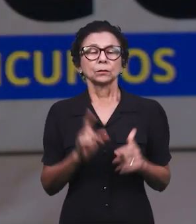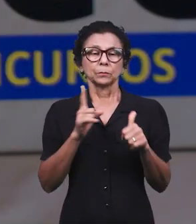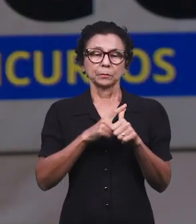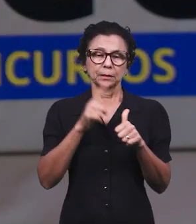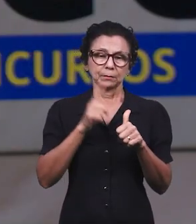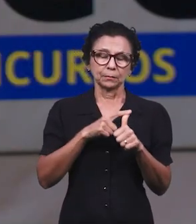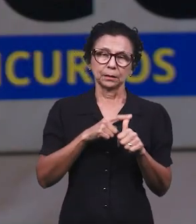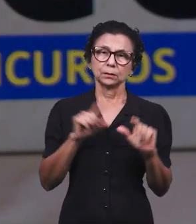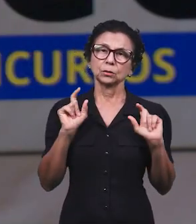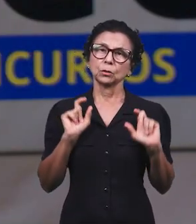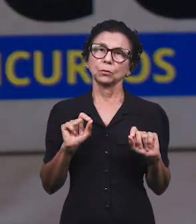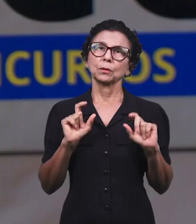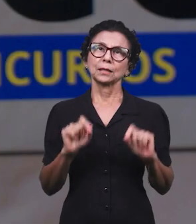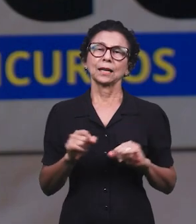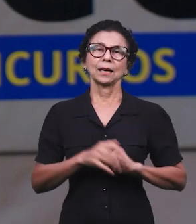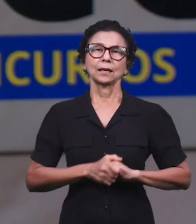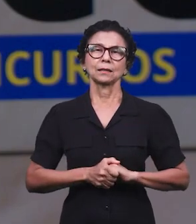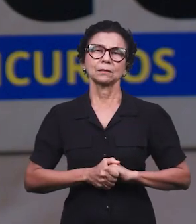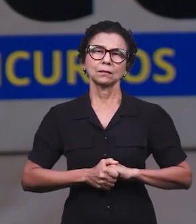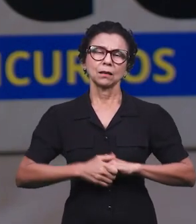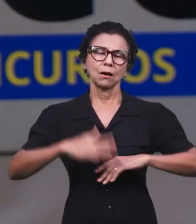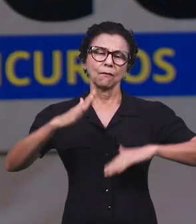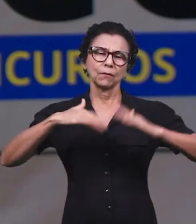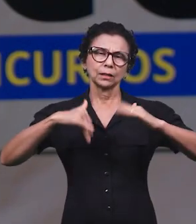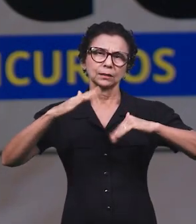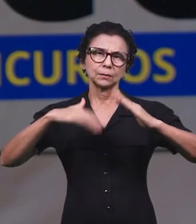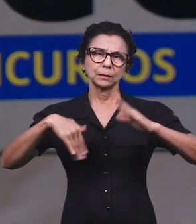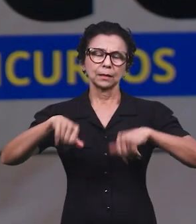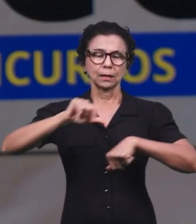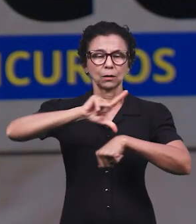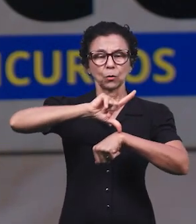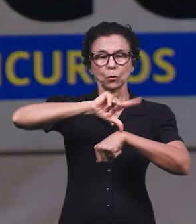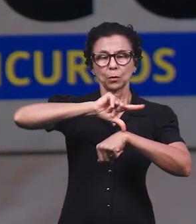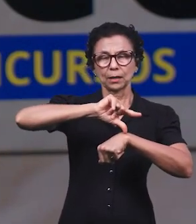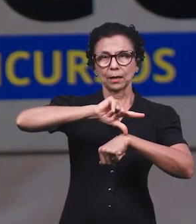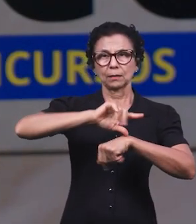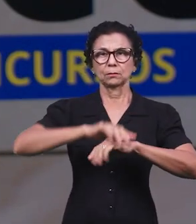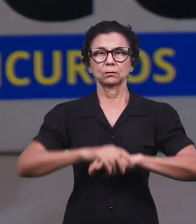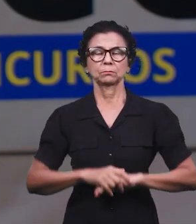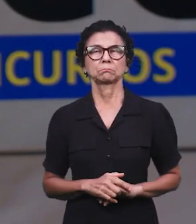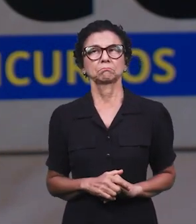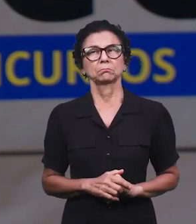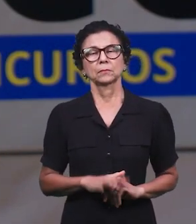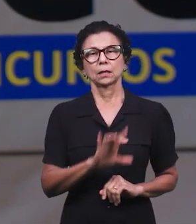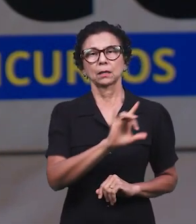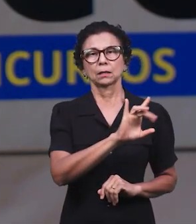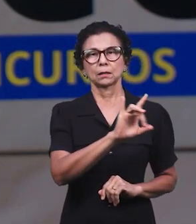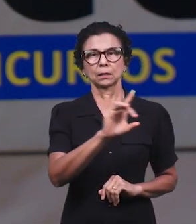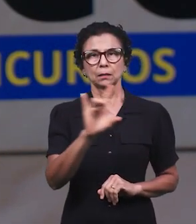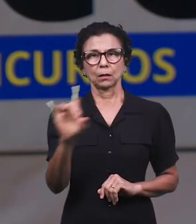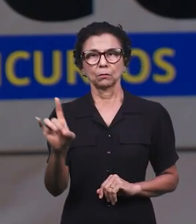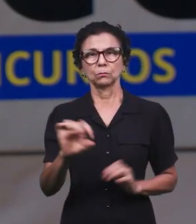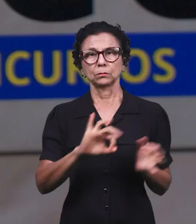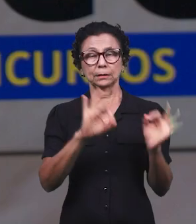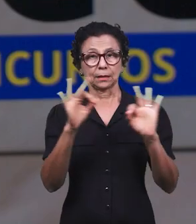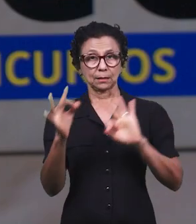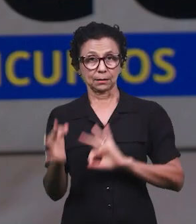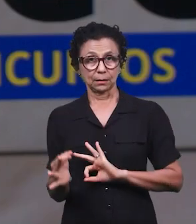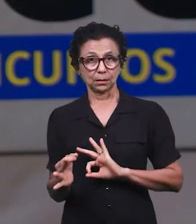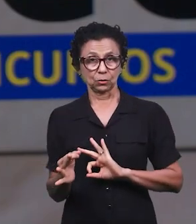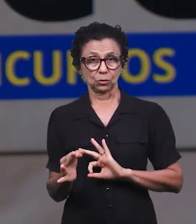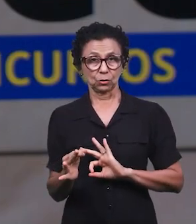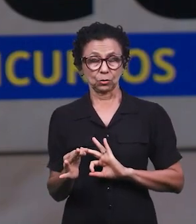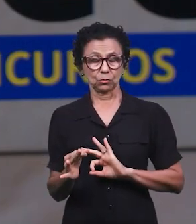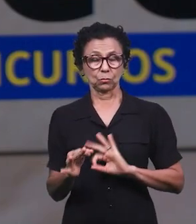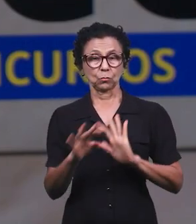é a questão da flexibilidade de horários. Cada um de nós aqui que assiste o programa Foco nos Concursos,